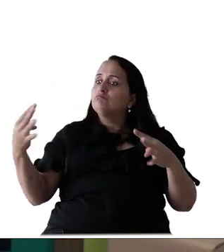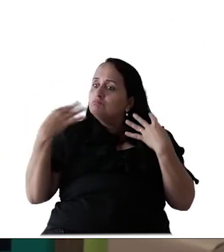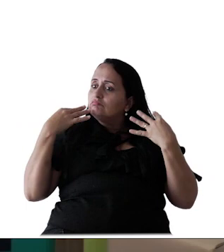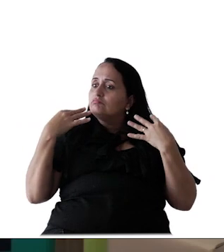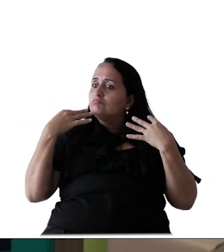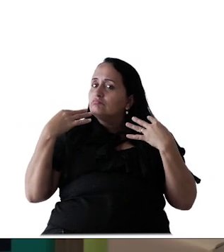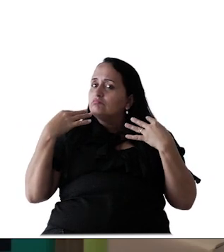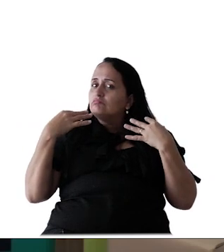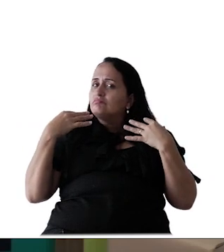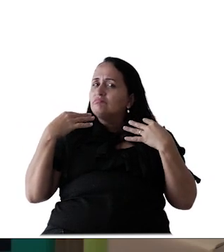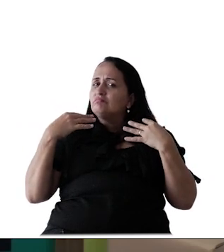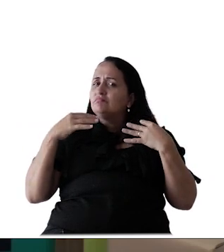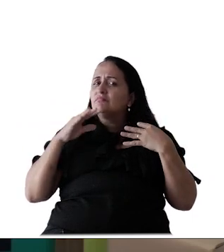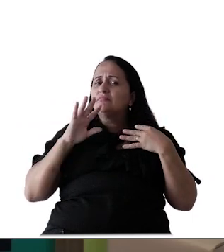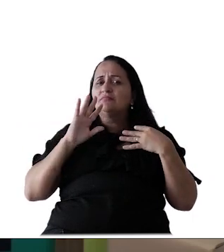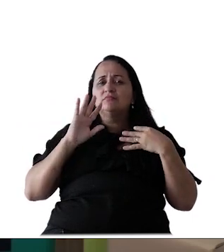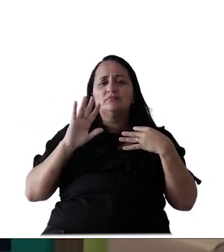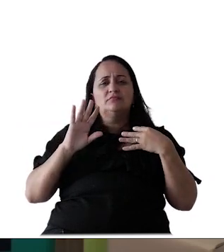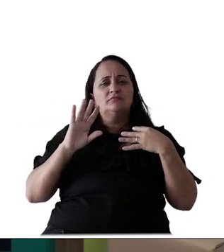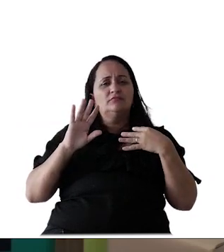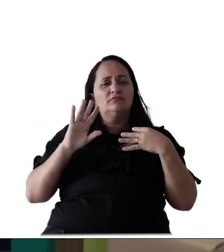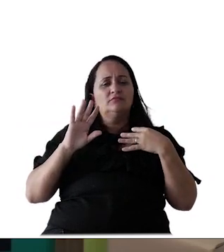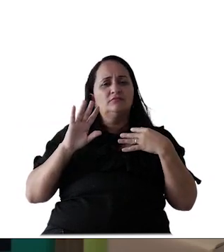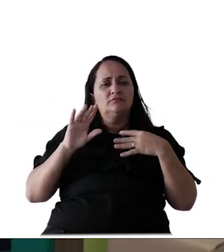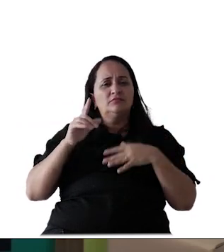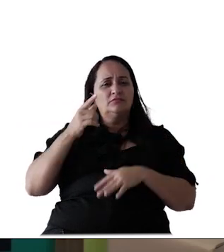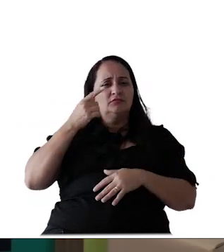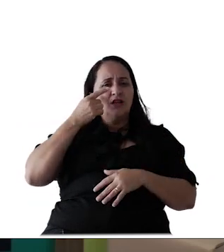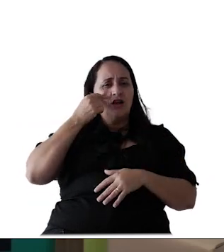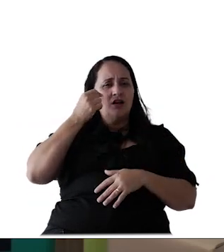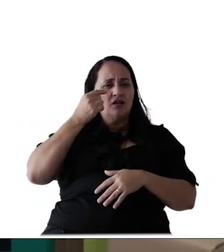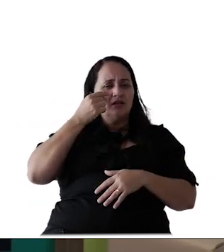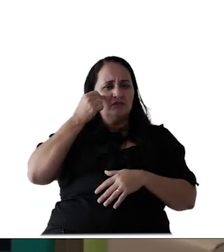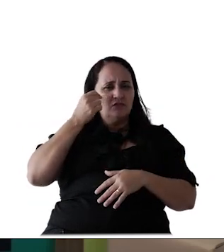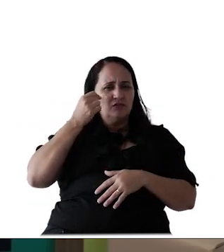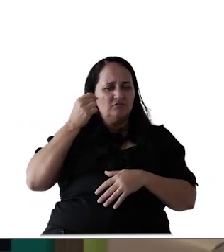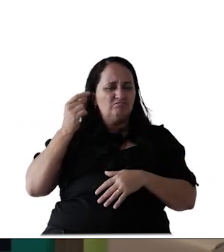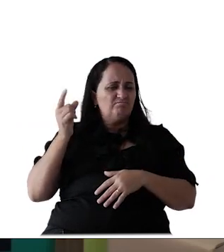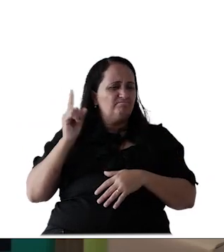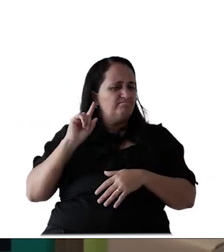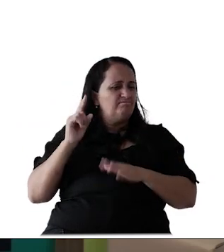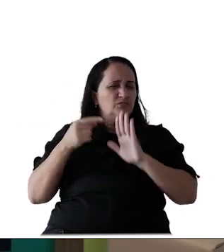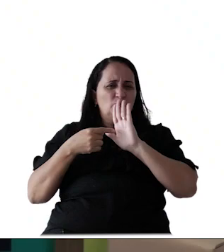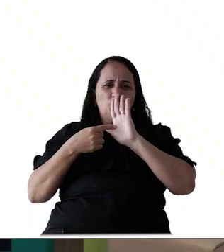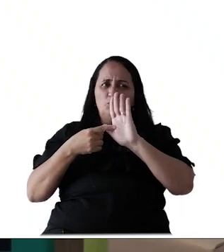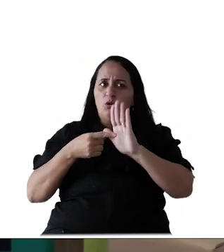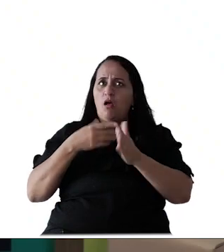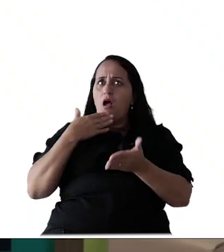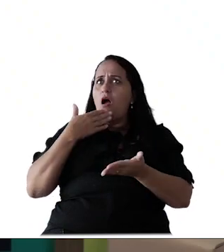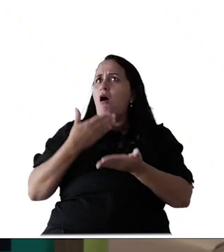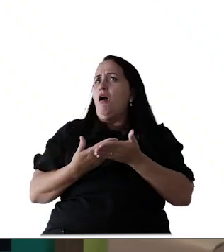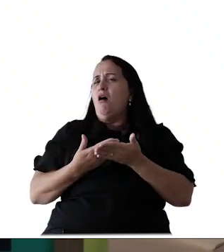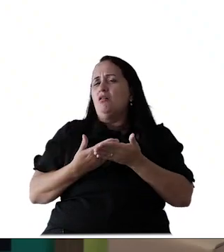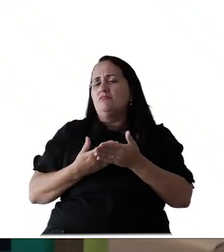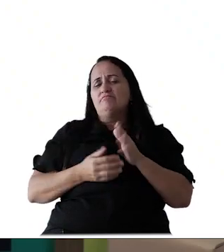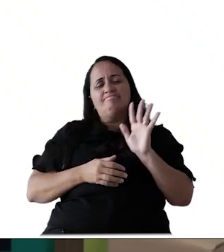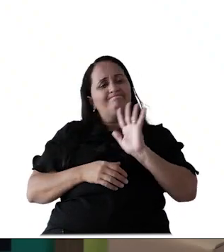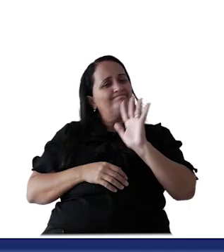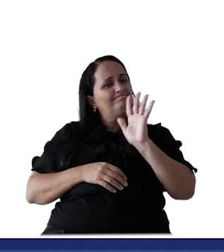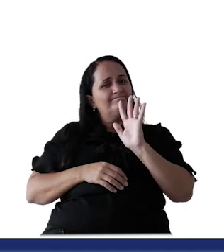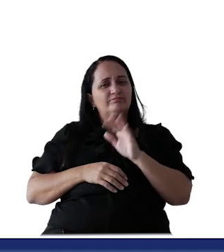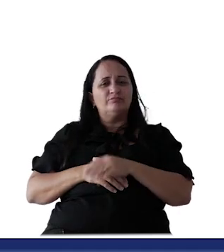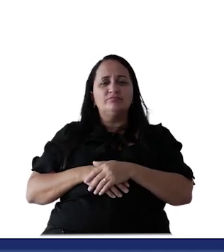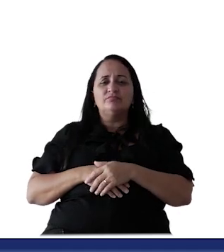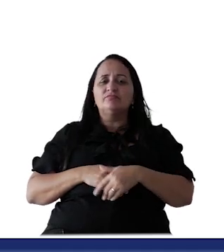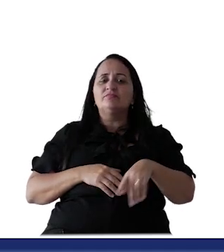exatamente. Não, o vocativo de Garfield no final da frase não indica que John está assustado com o rato.